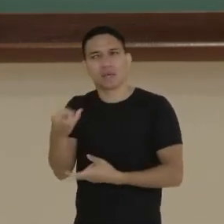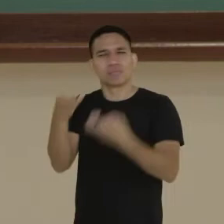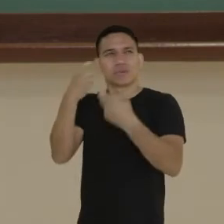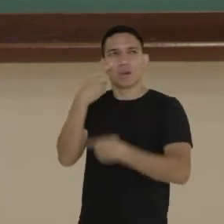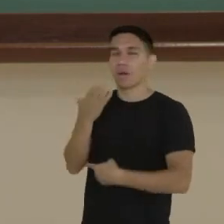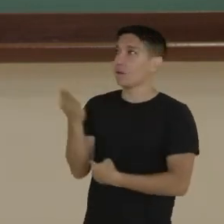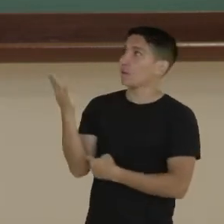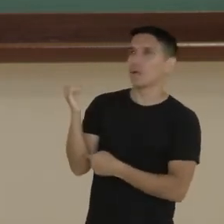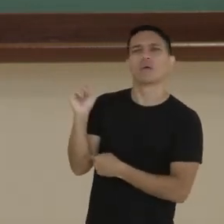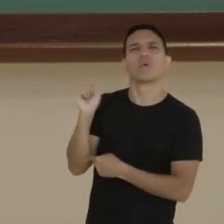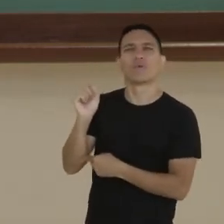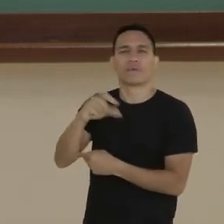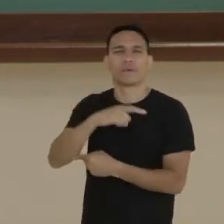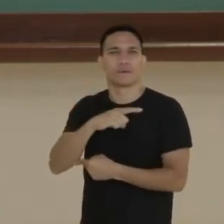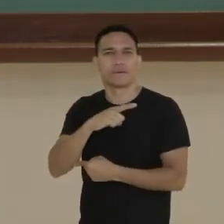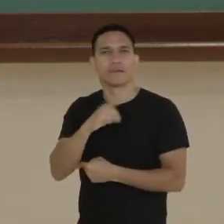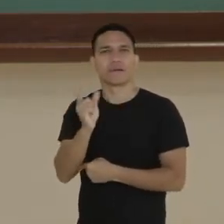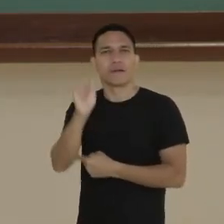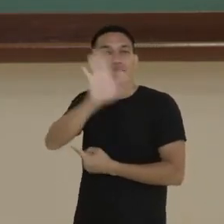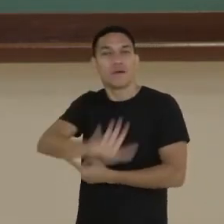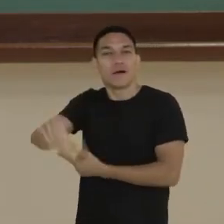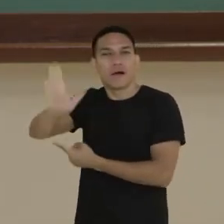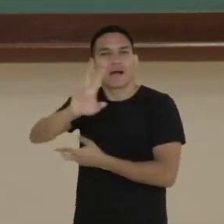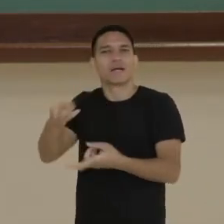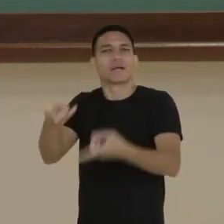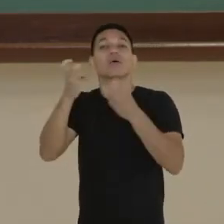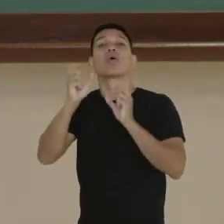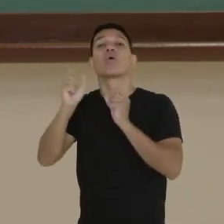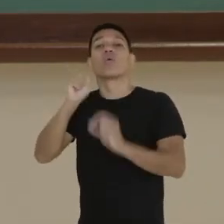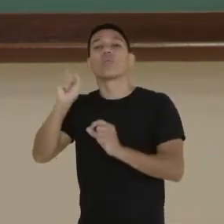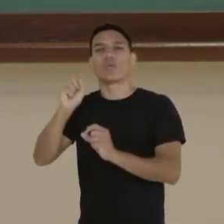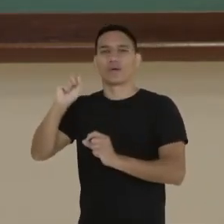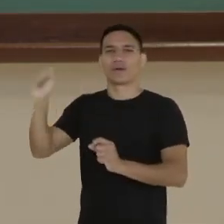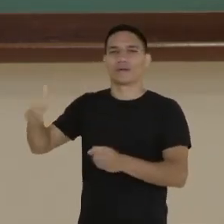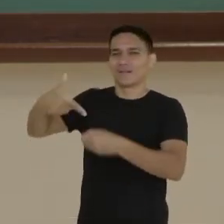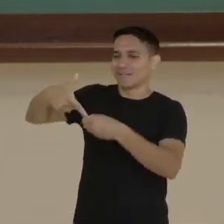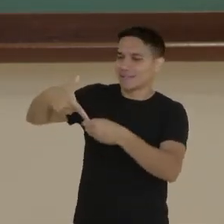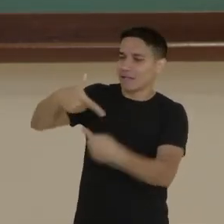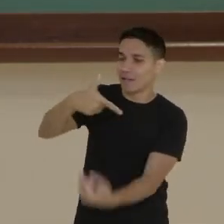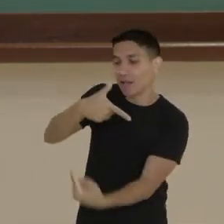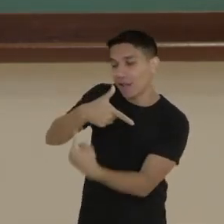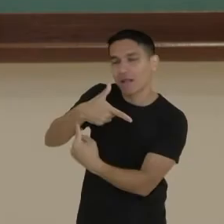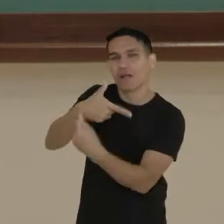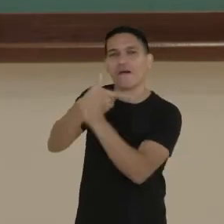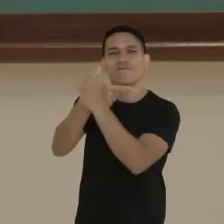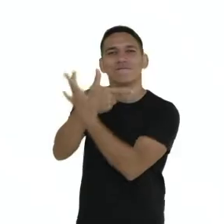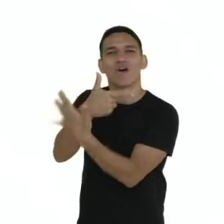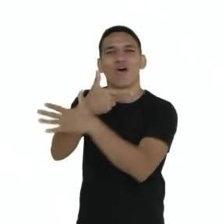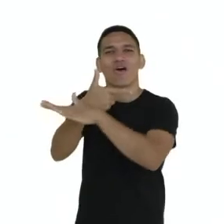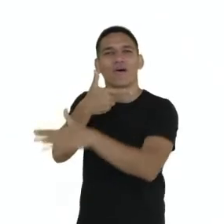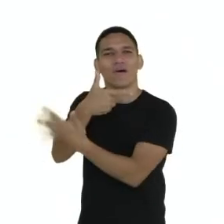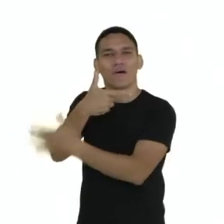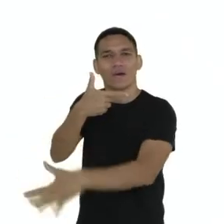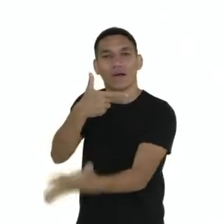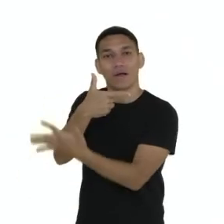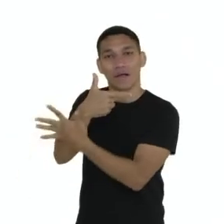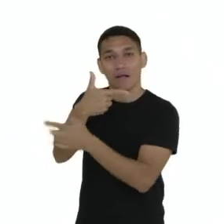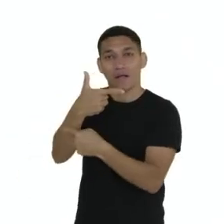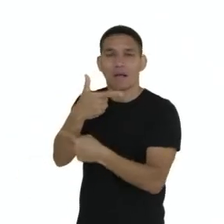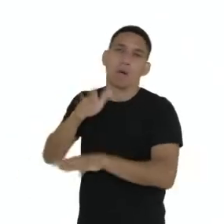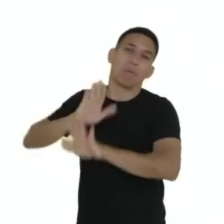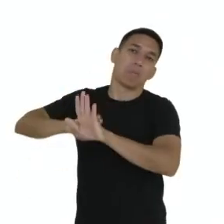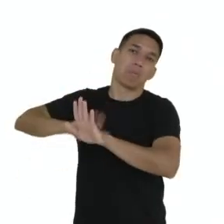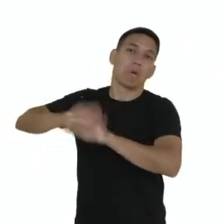na nossa imagem, você percebe que tem ali a folhinha, né? Então dá o conceito de, por exemplo, a